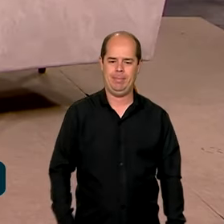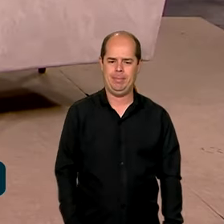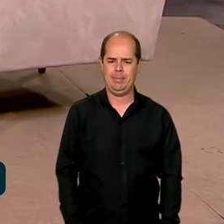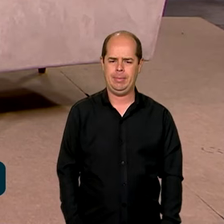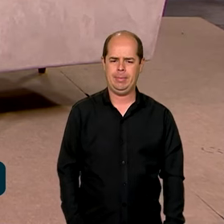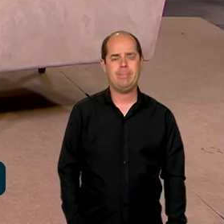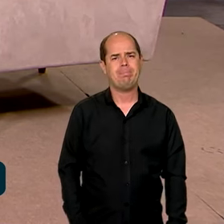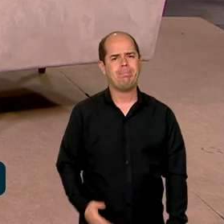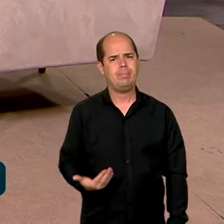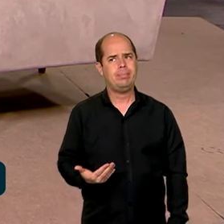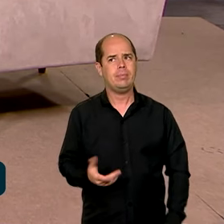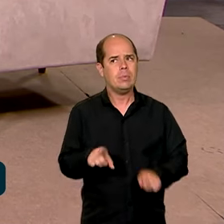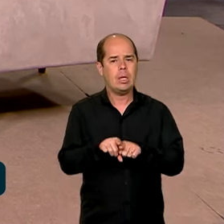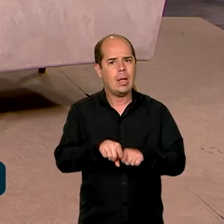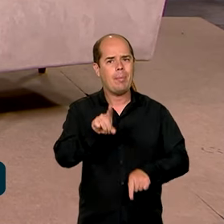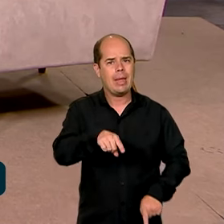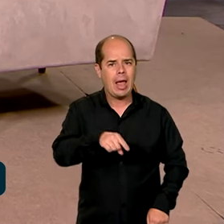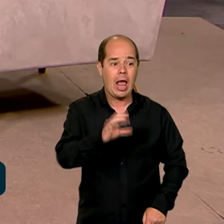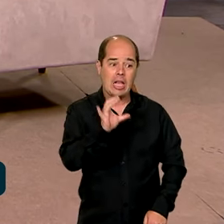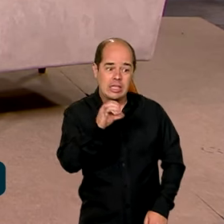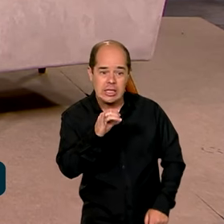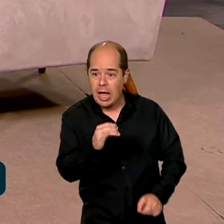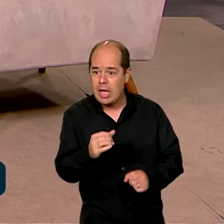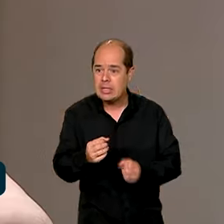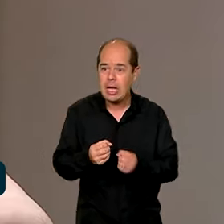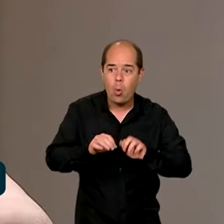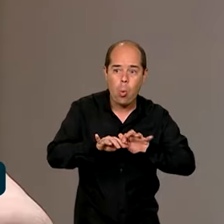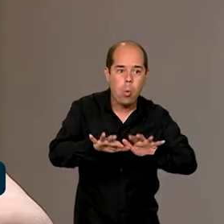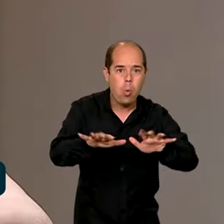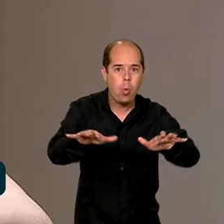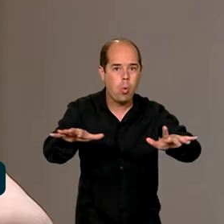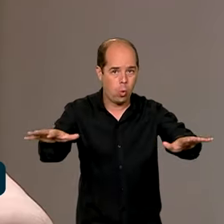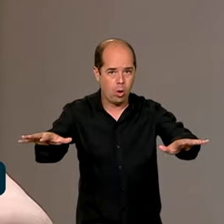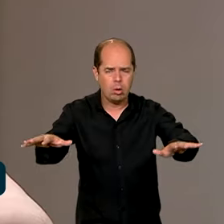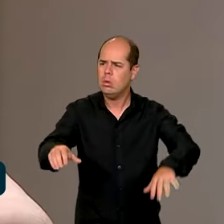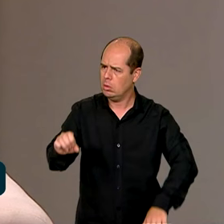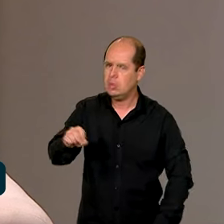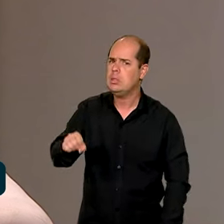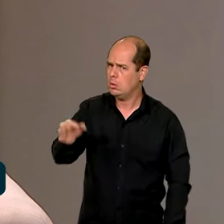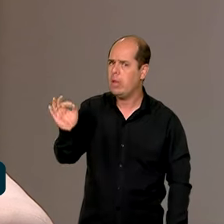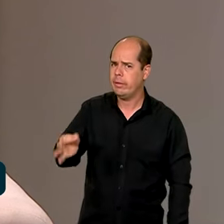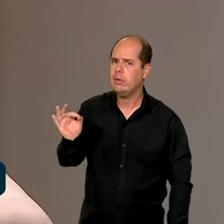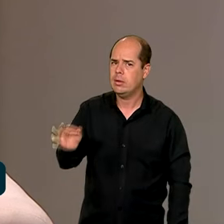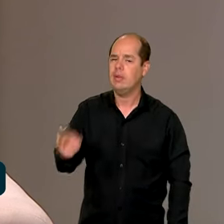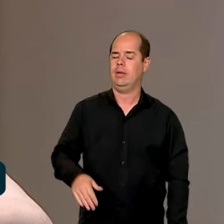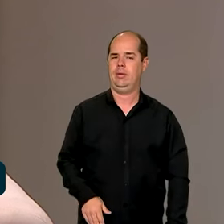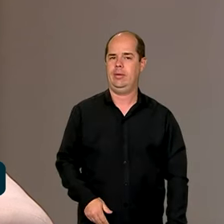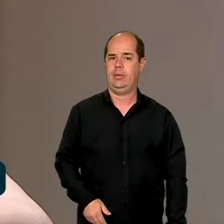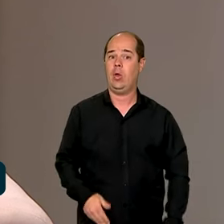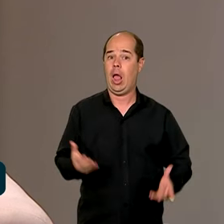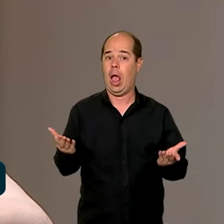senhor acha que tem essa relação? Certamente, isso é muito importante. Nós estamos atravessando agora, Carolina, o que se chama